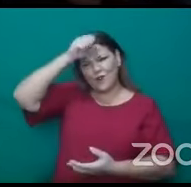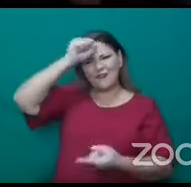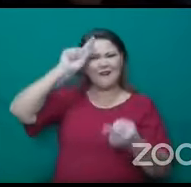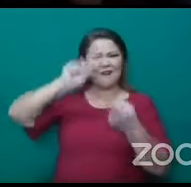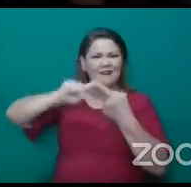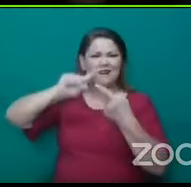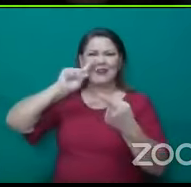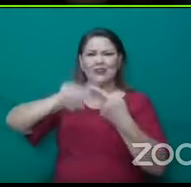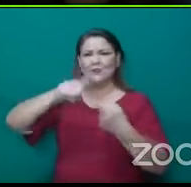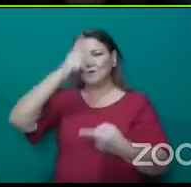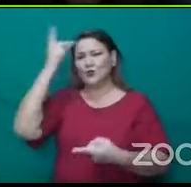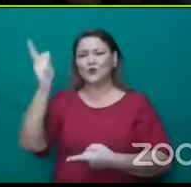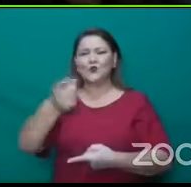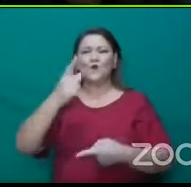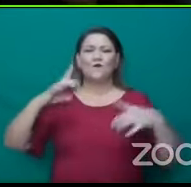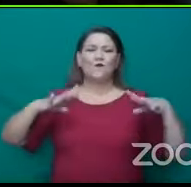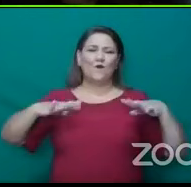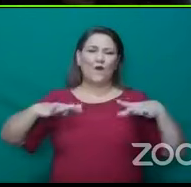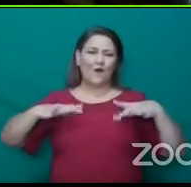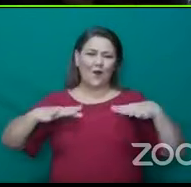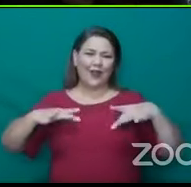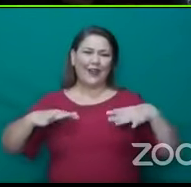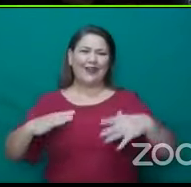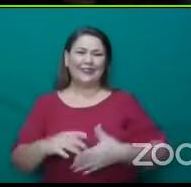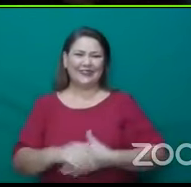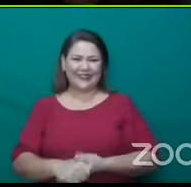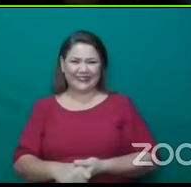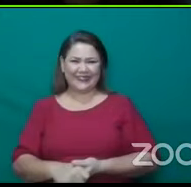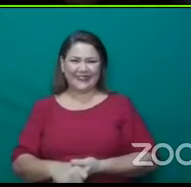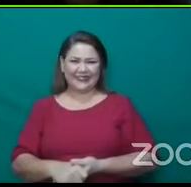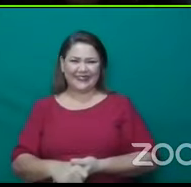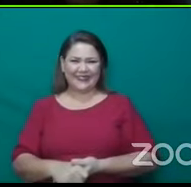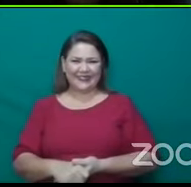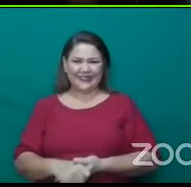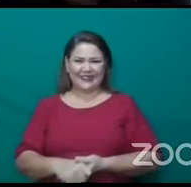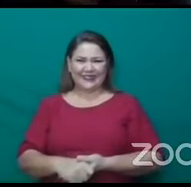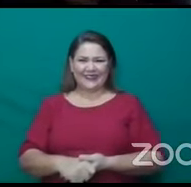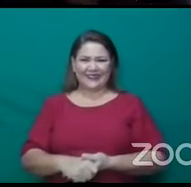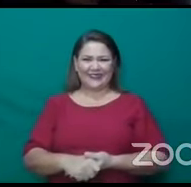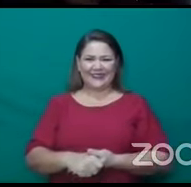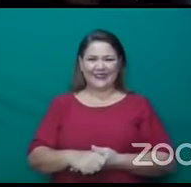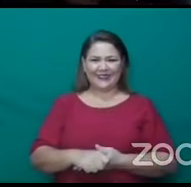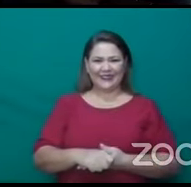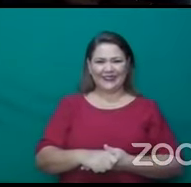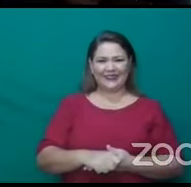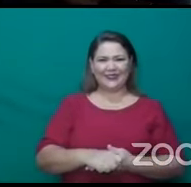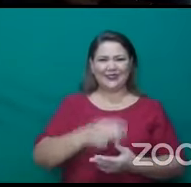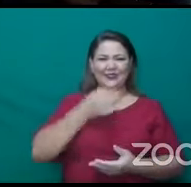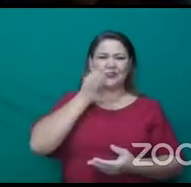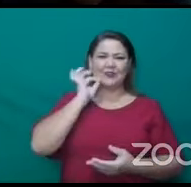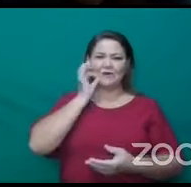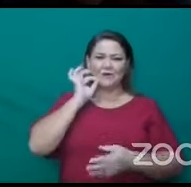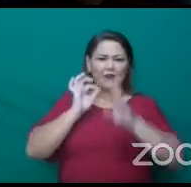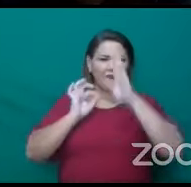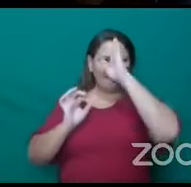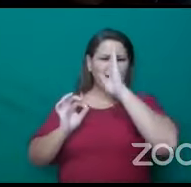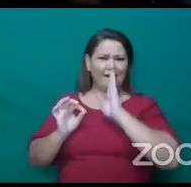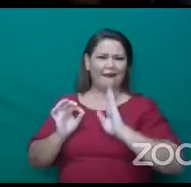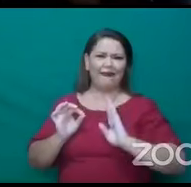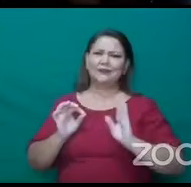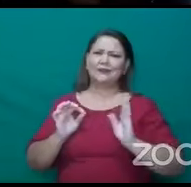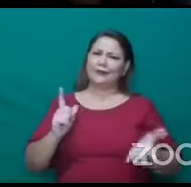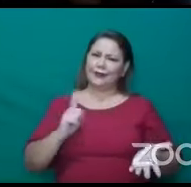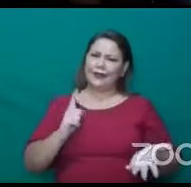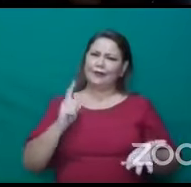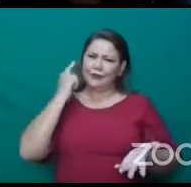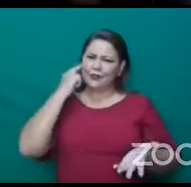né? Que nem Dos folgados, né, policial cara? lá. O pessoal que quer café de graça. Então, tem um pouco disso também. Você pensou nisso,